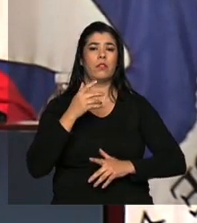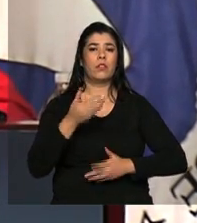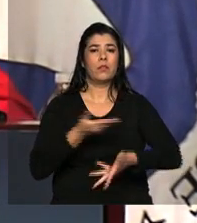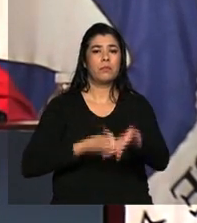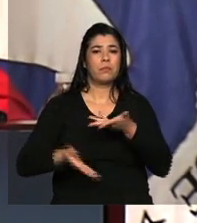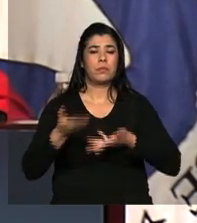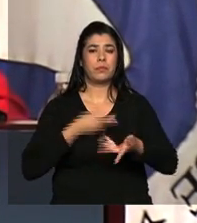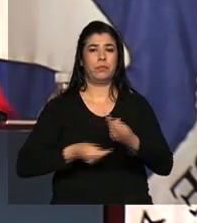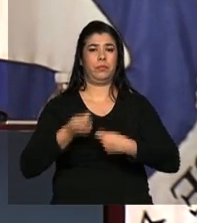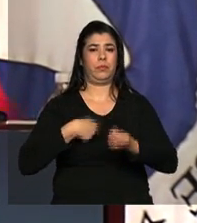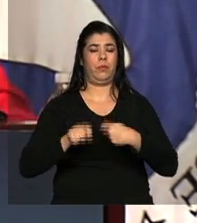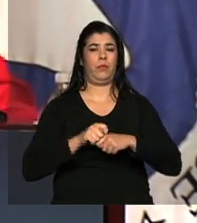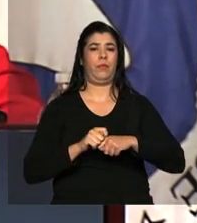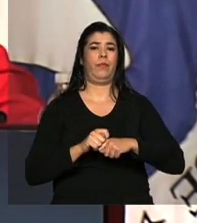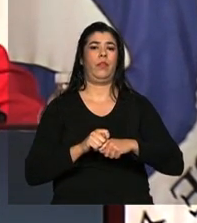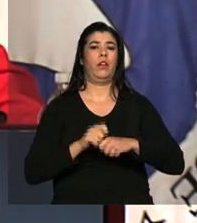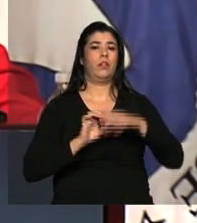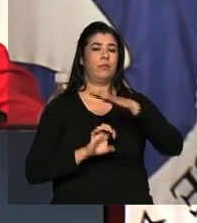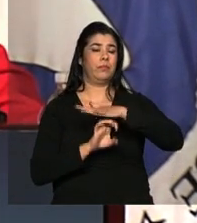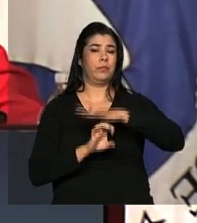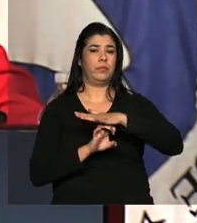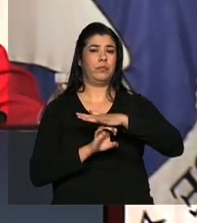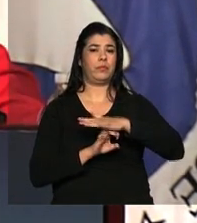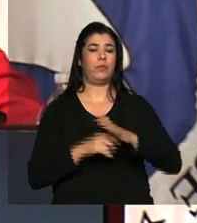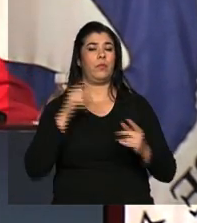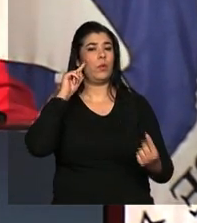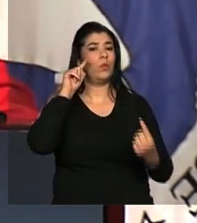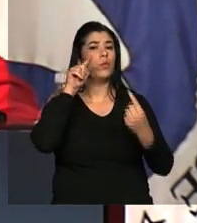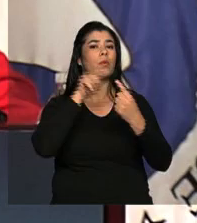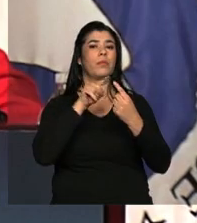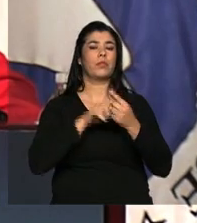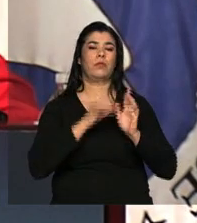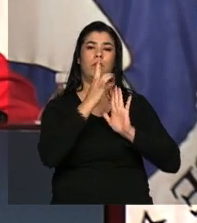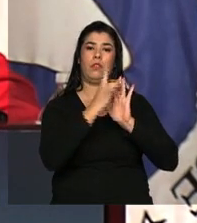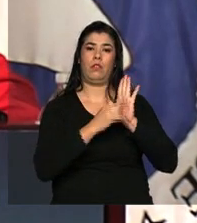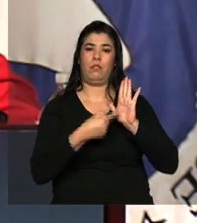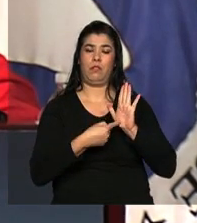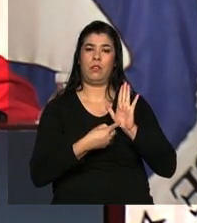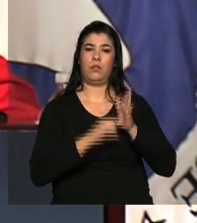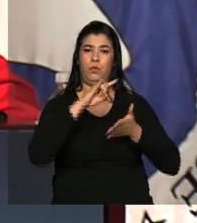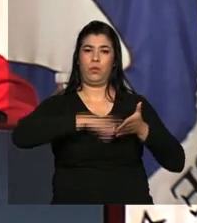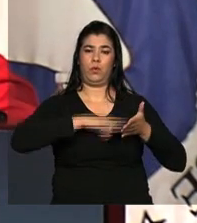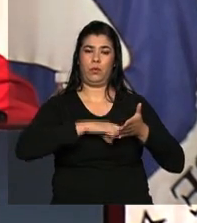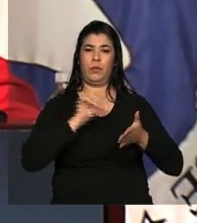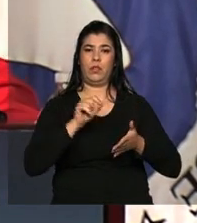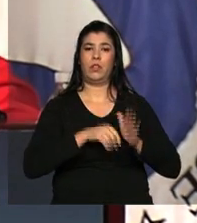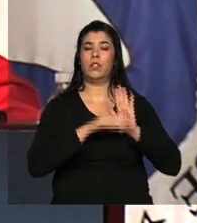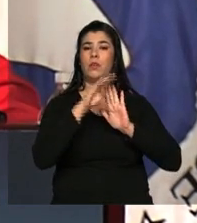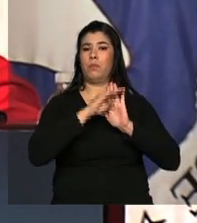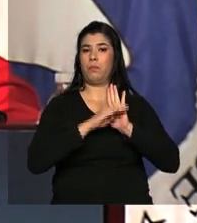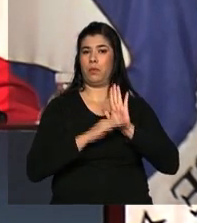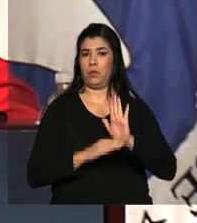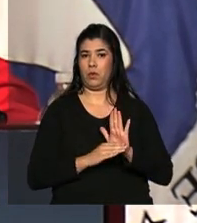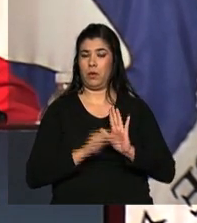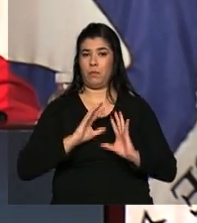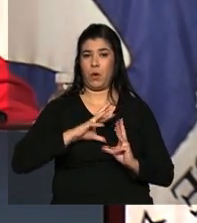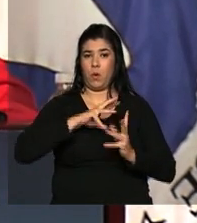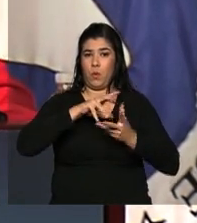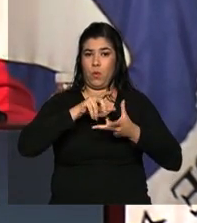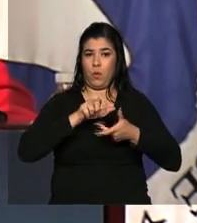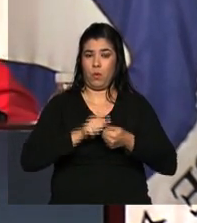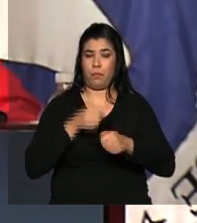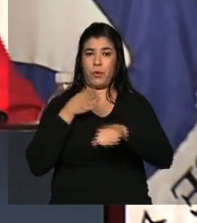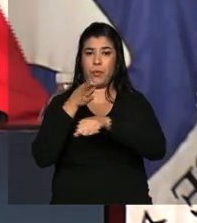Este, o nosso objetivo na declaração conjunta, é que o programa Global Entry esteja em